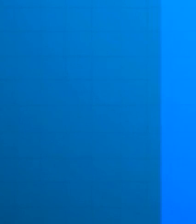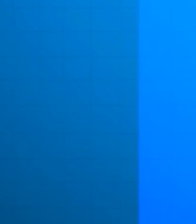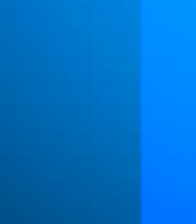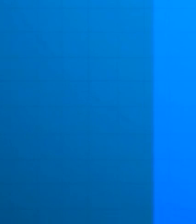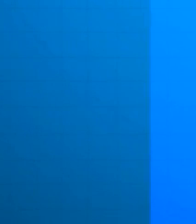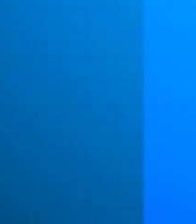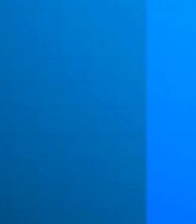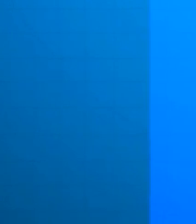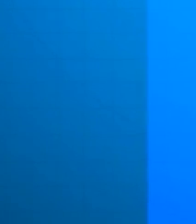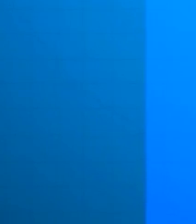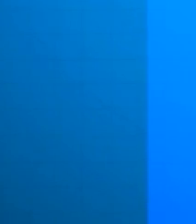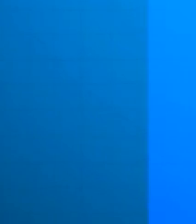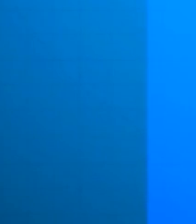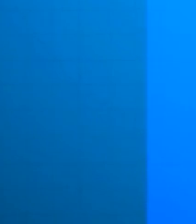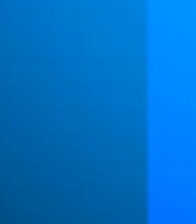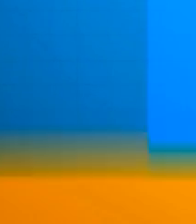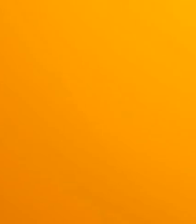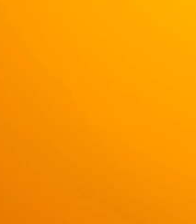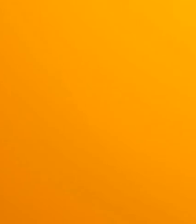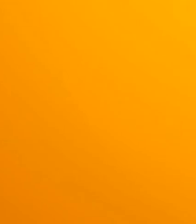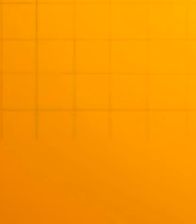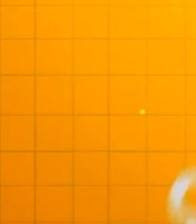E aí